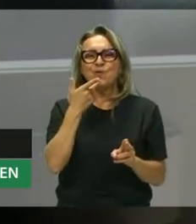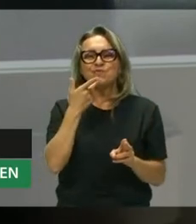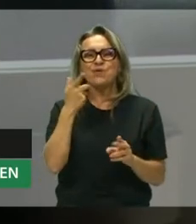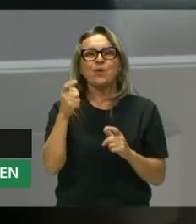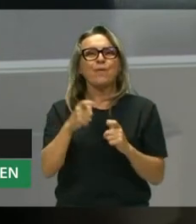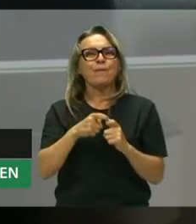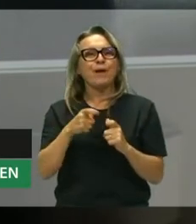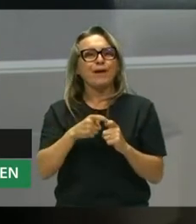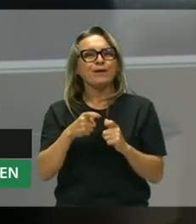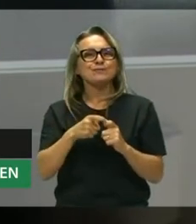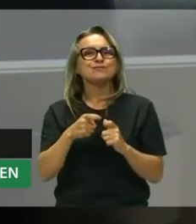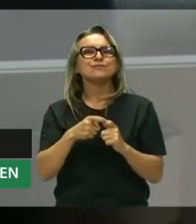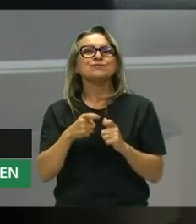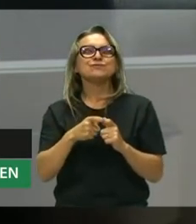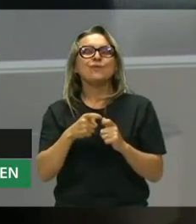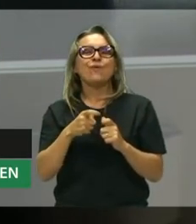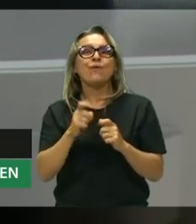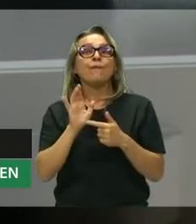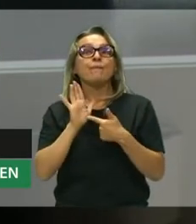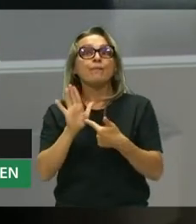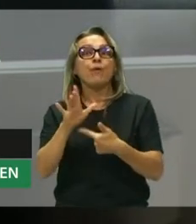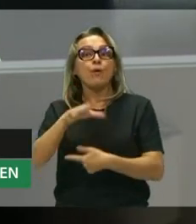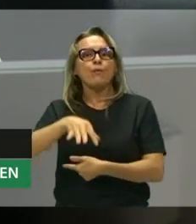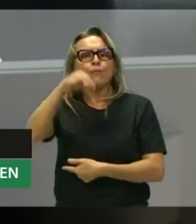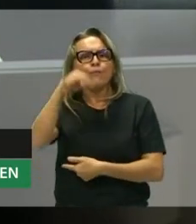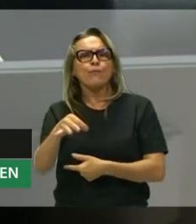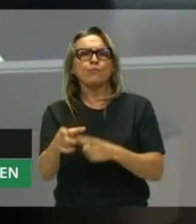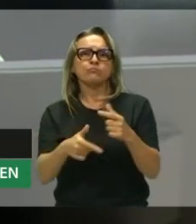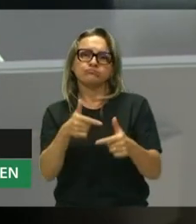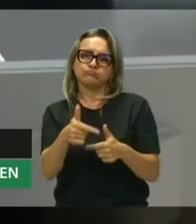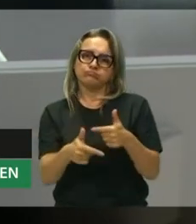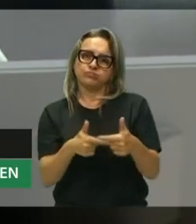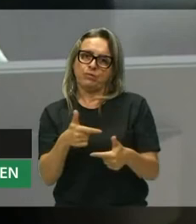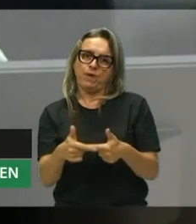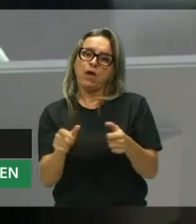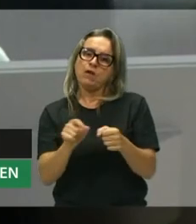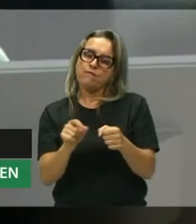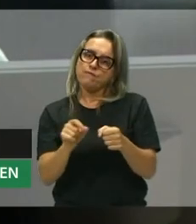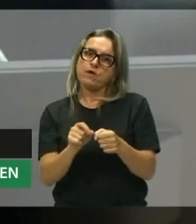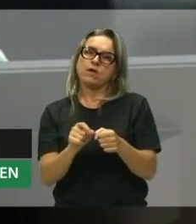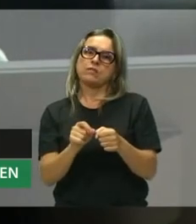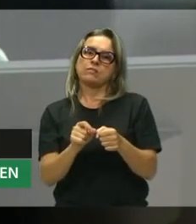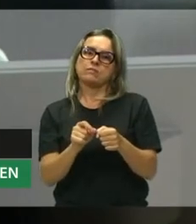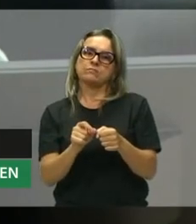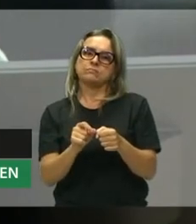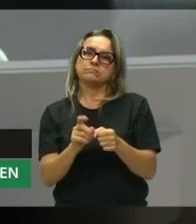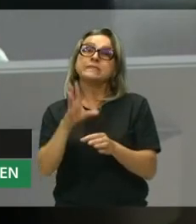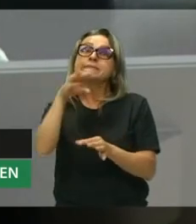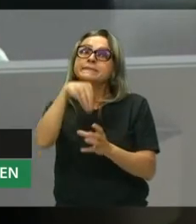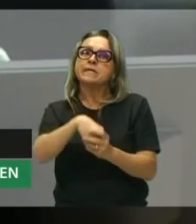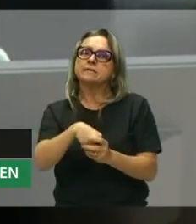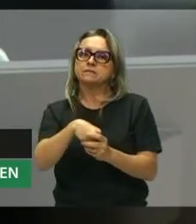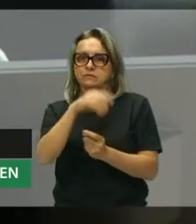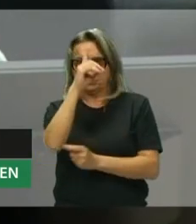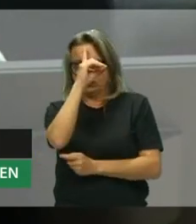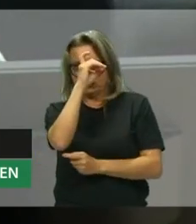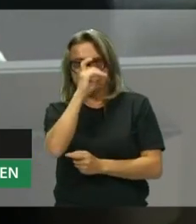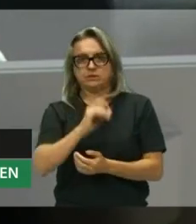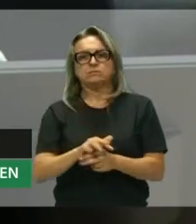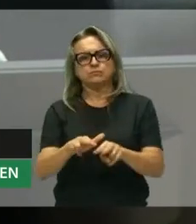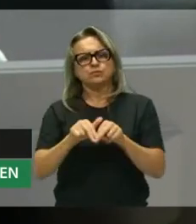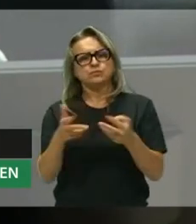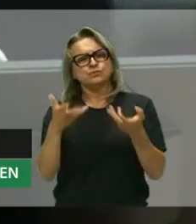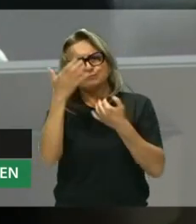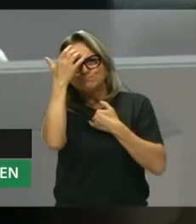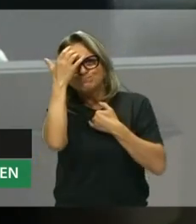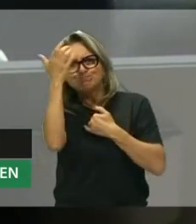médico, trazer as qualidades do trabalho realizado pelo conteúdo do Marieta. Então, eu queria agradecer